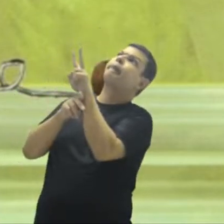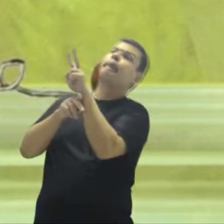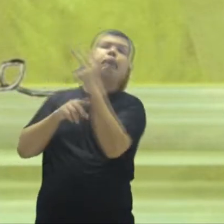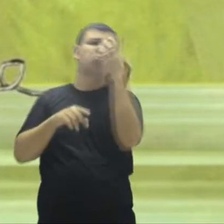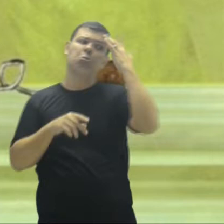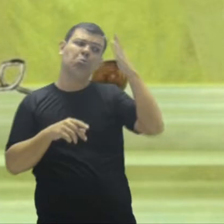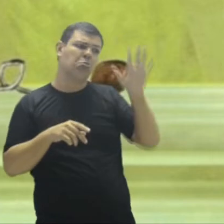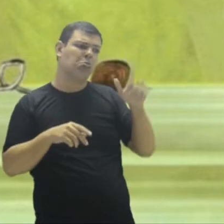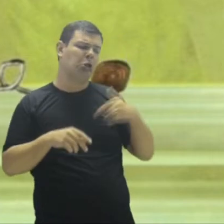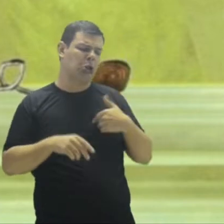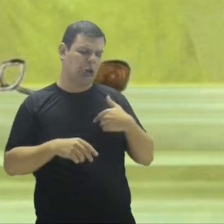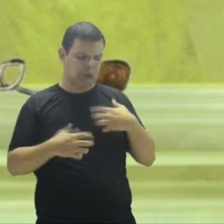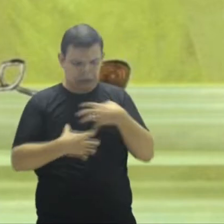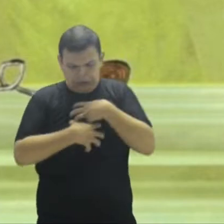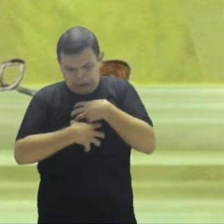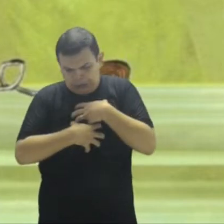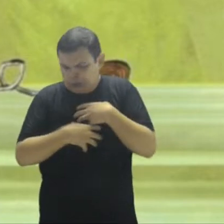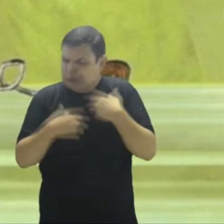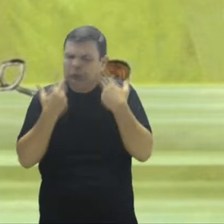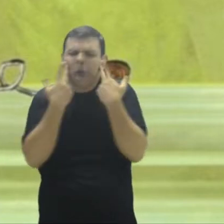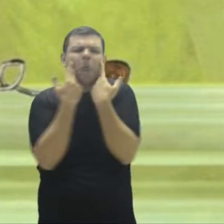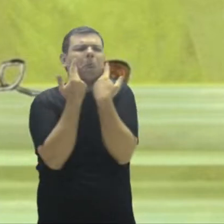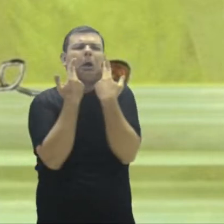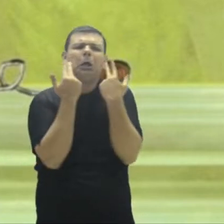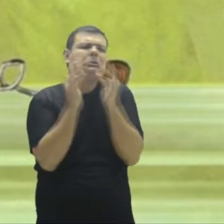Eu me sinto tão comum.